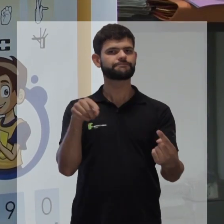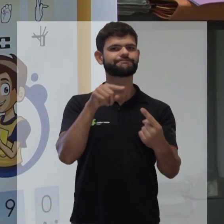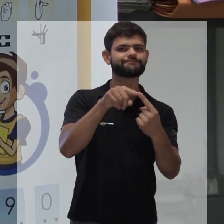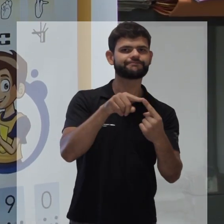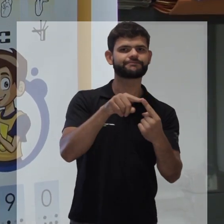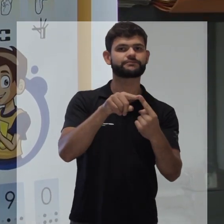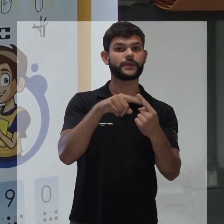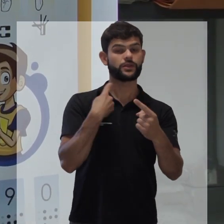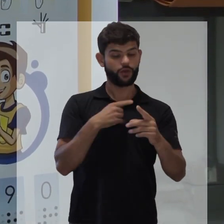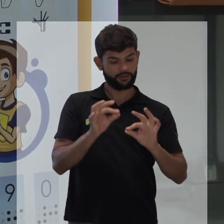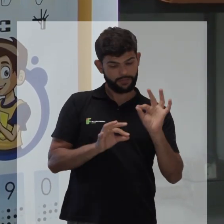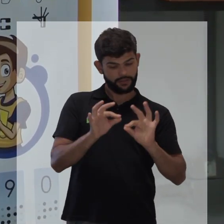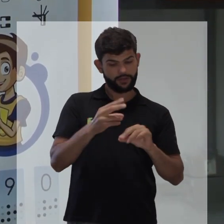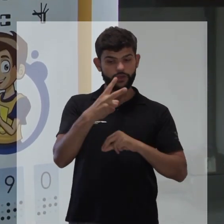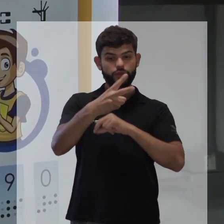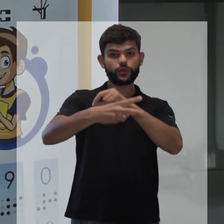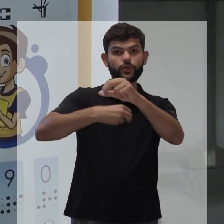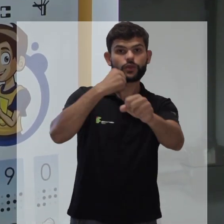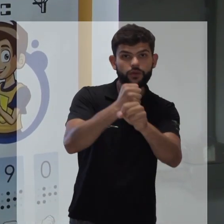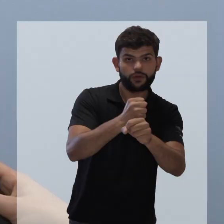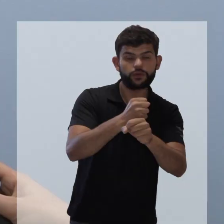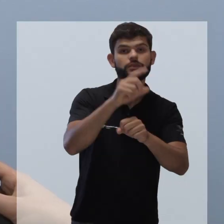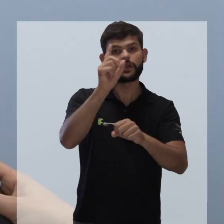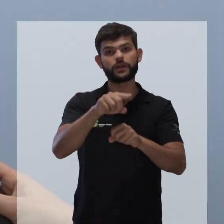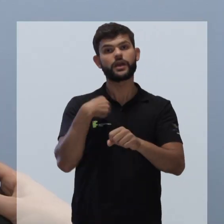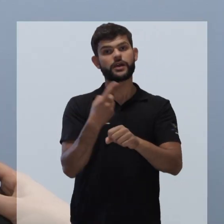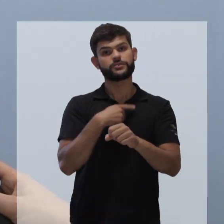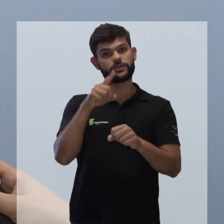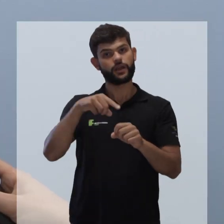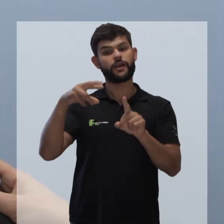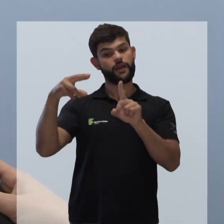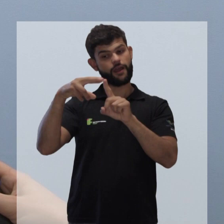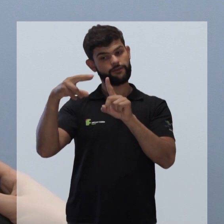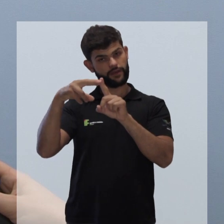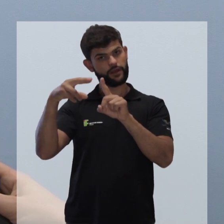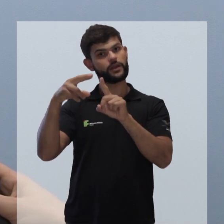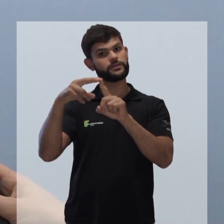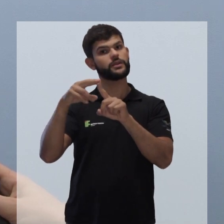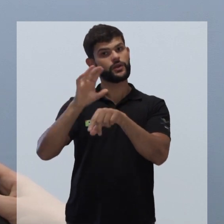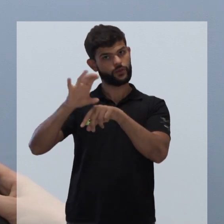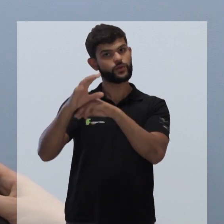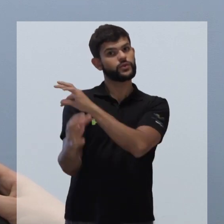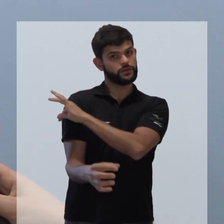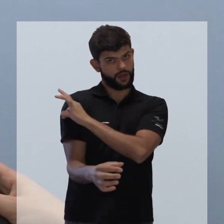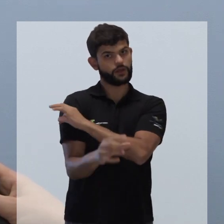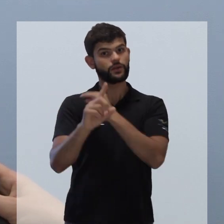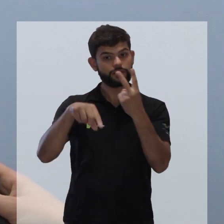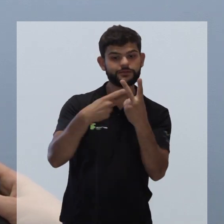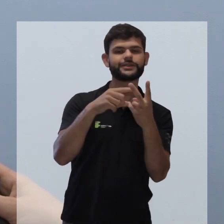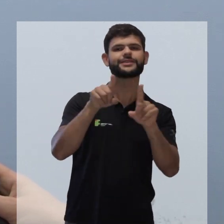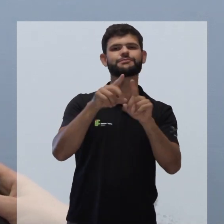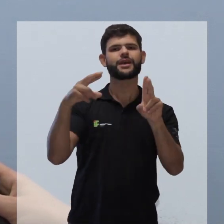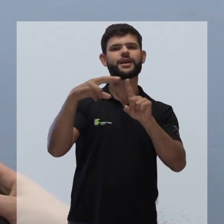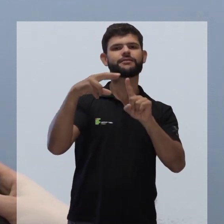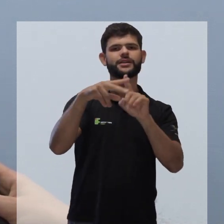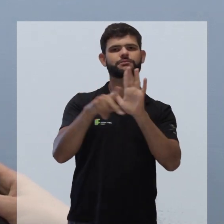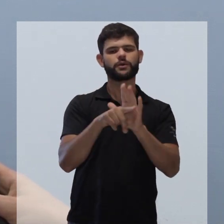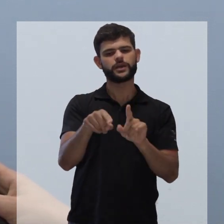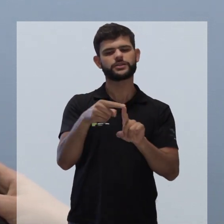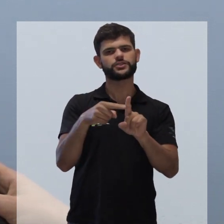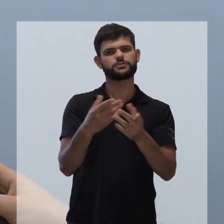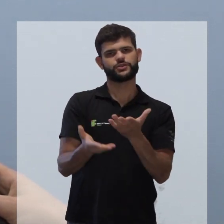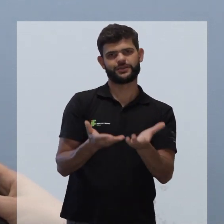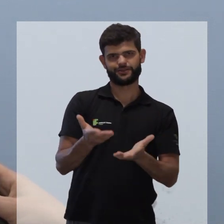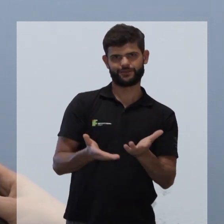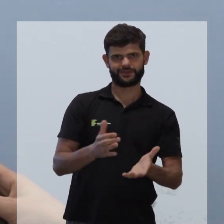como pauta que o nosso planejamento para daqui a 2 anos é nos tornar também, além da referência nos cursos